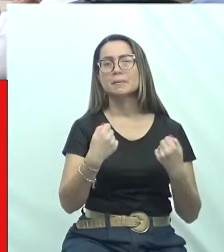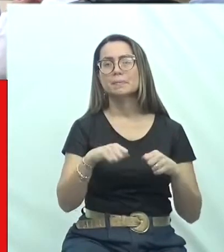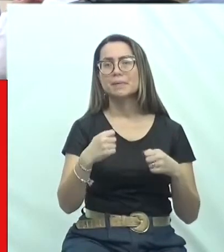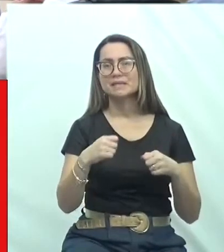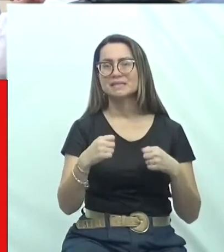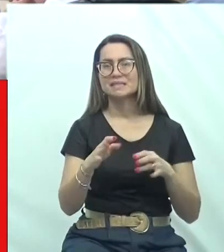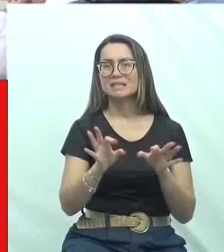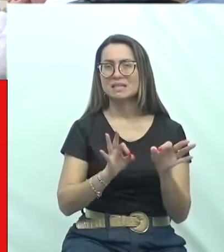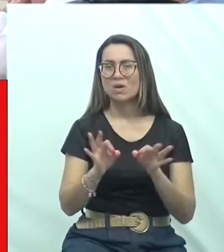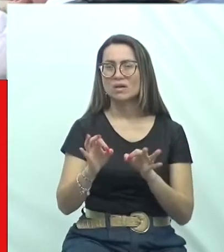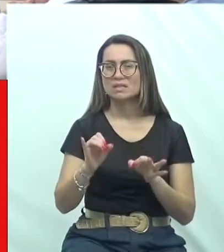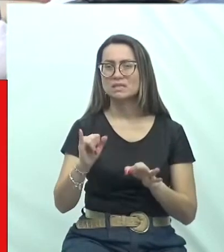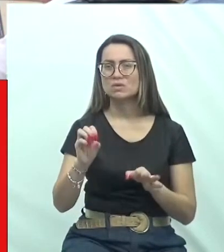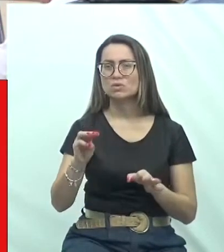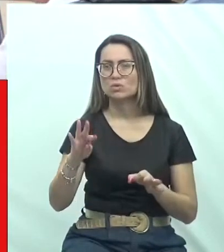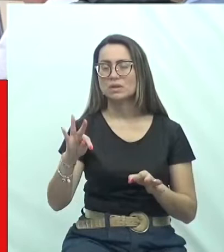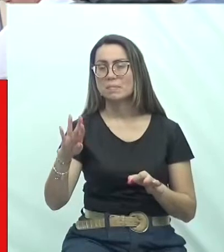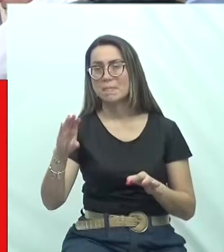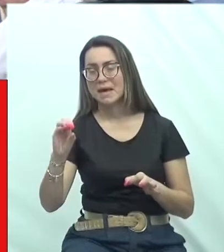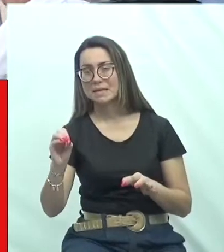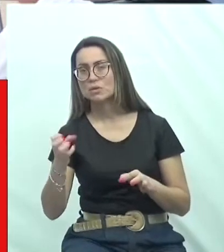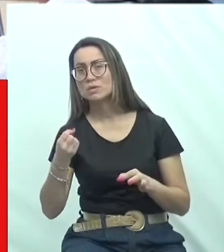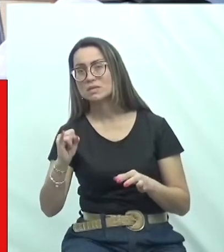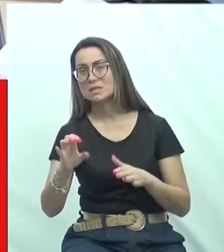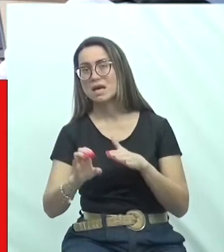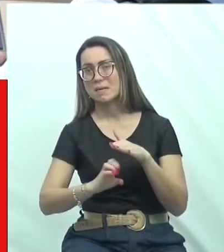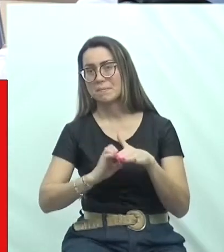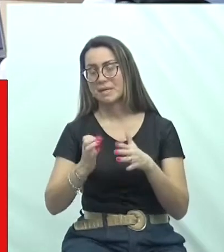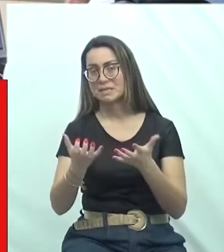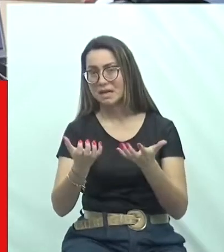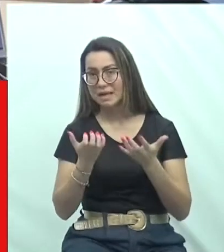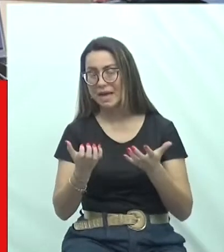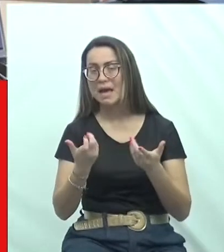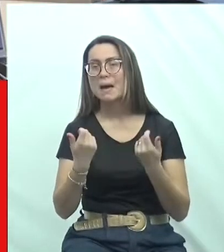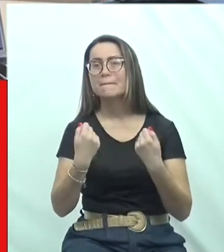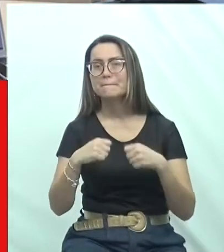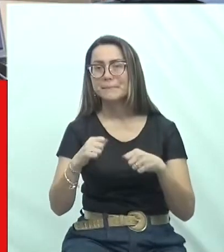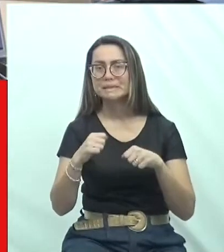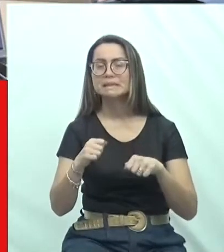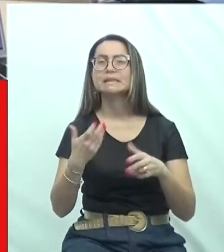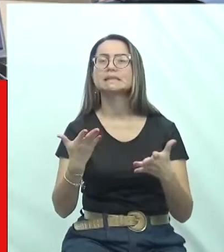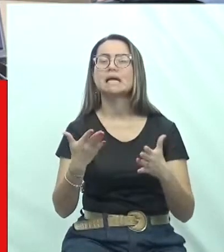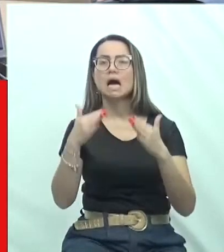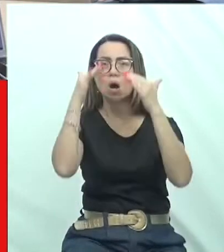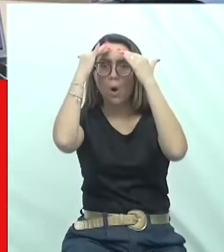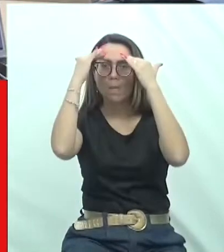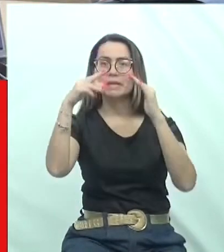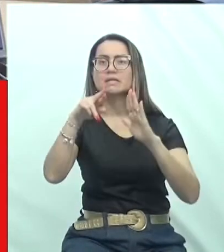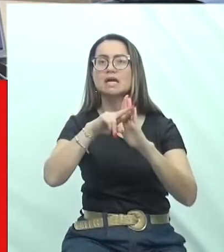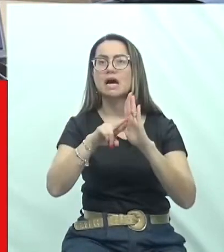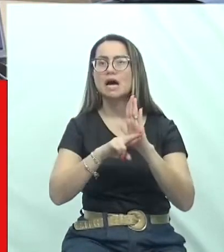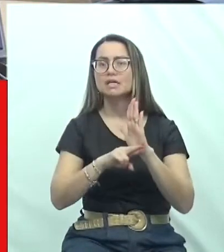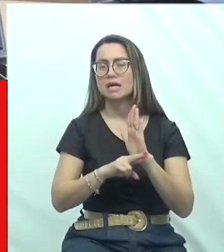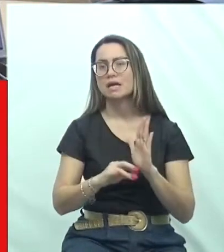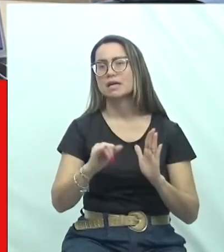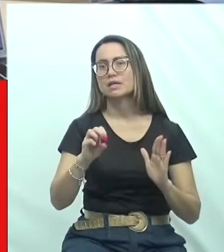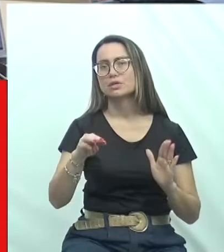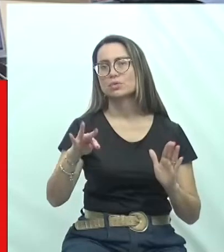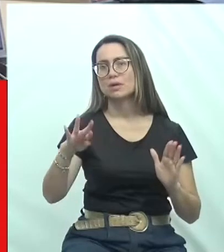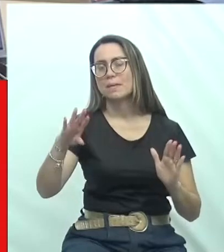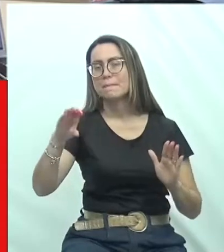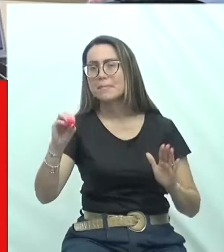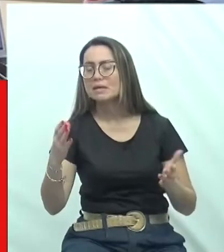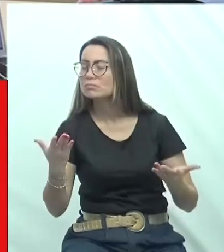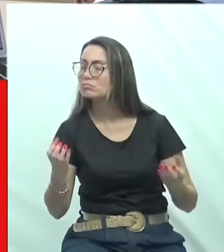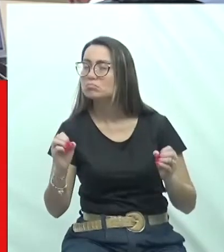quer, ela precisa se enquadrar dentro do Inmetro. É? Não, mas é um problema da empresa com o Inmetro. Né? O